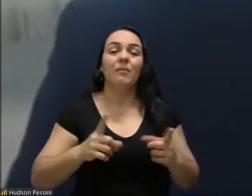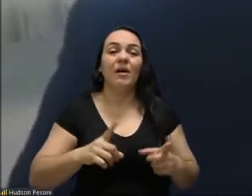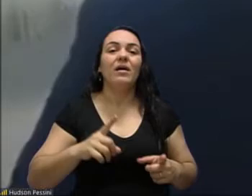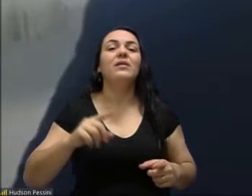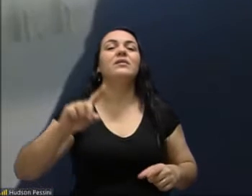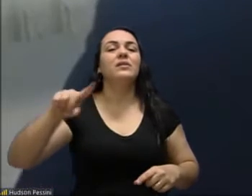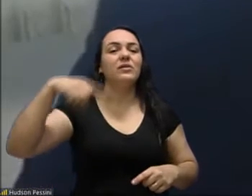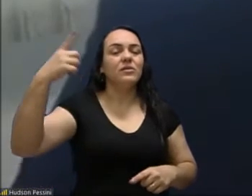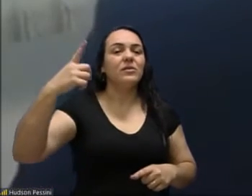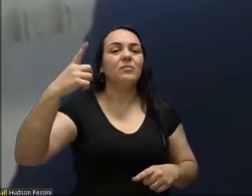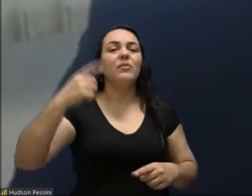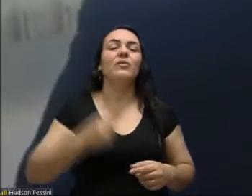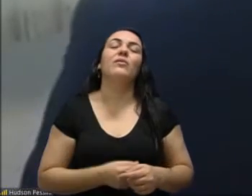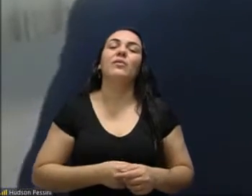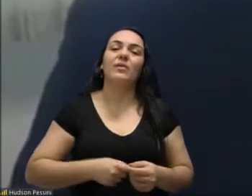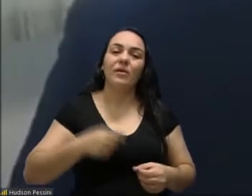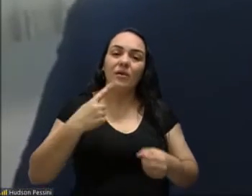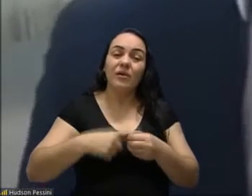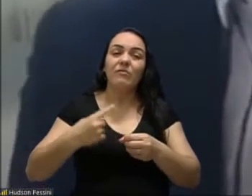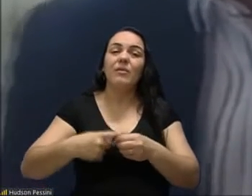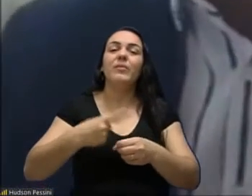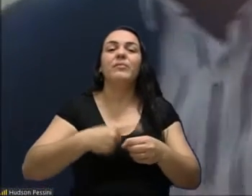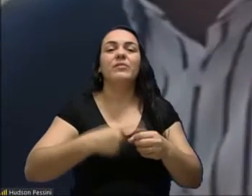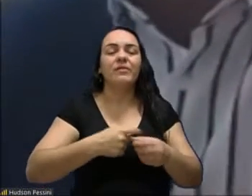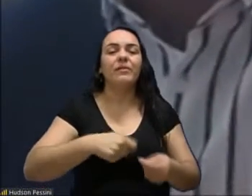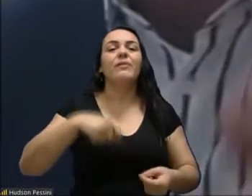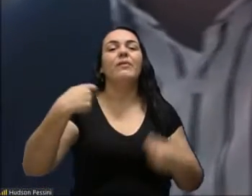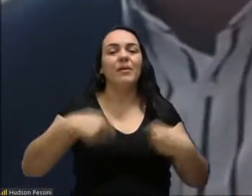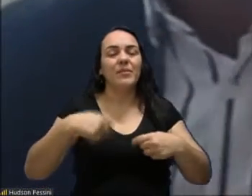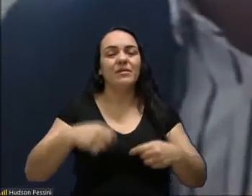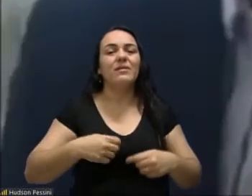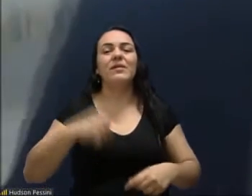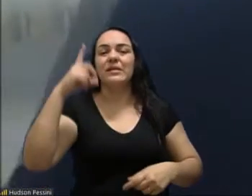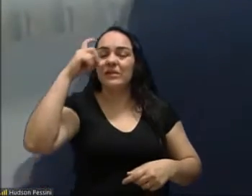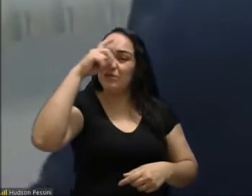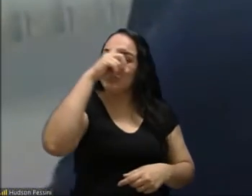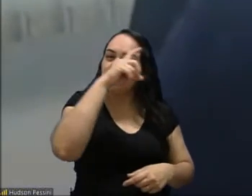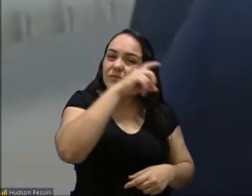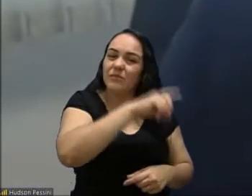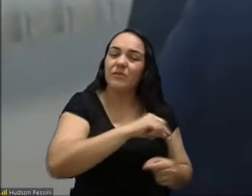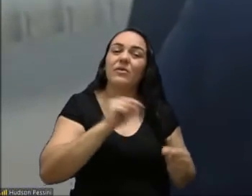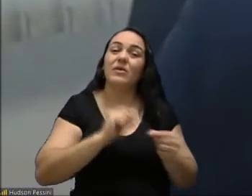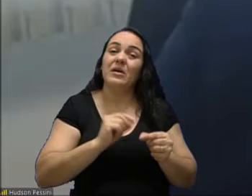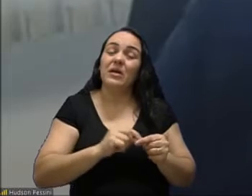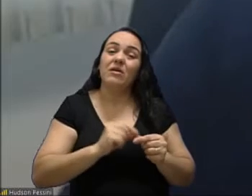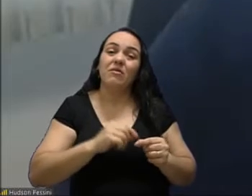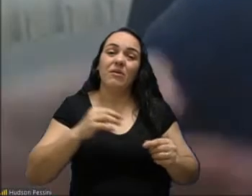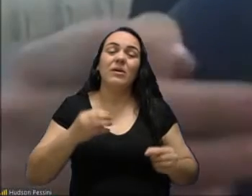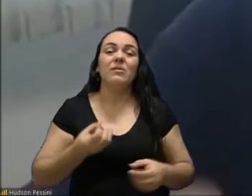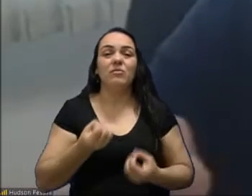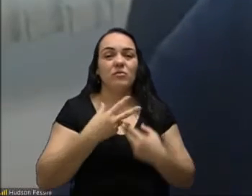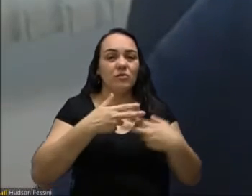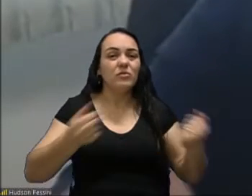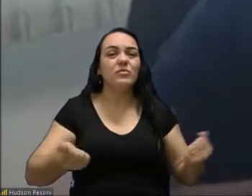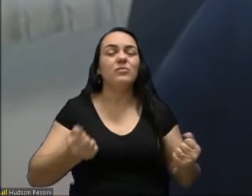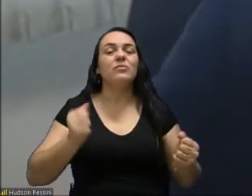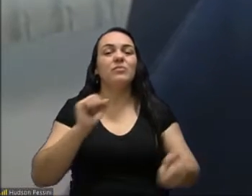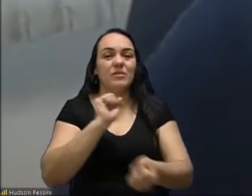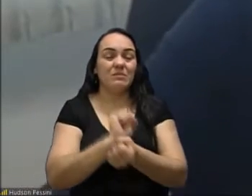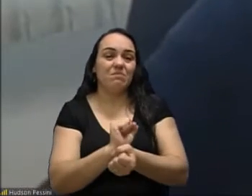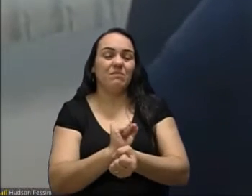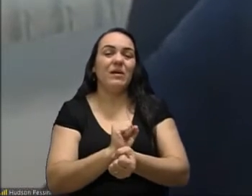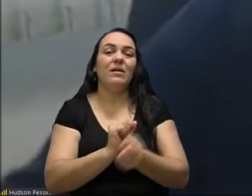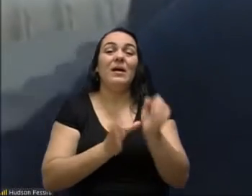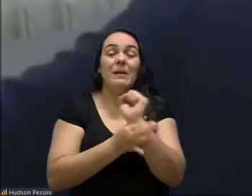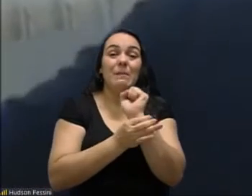dívida depois vai para dívida ativa no municipal essa pessoa vai ter dificuldade você pode até bem espenhorados no futuro eu quero simplesmente